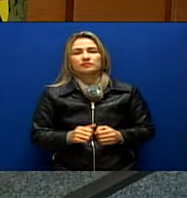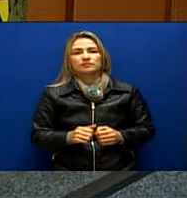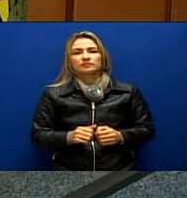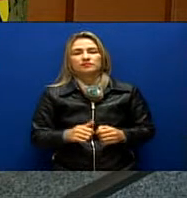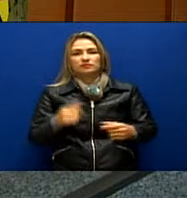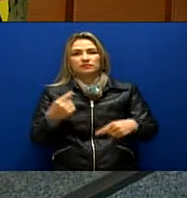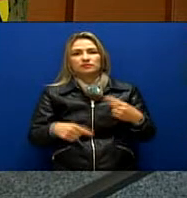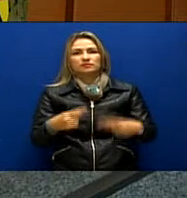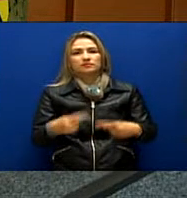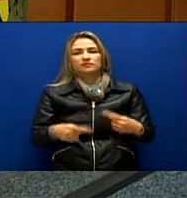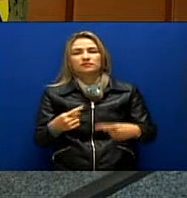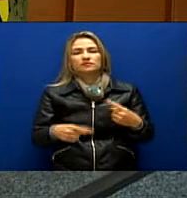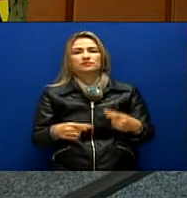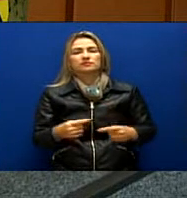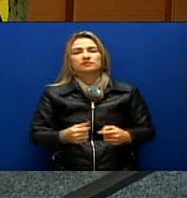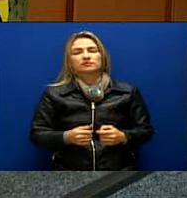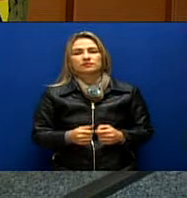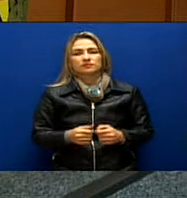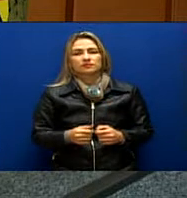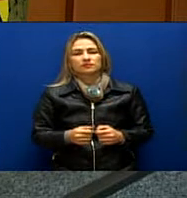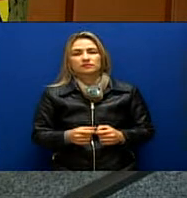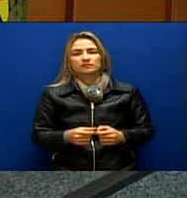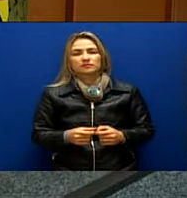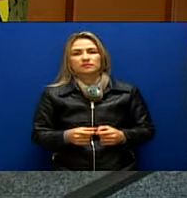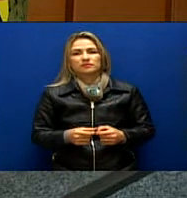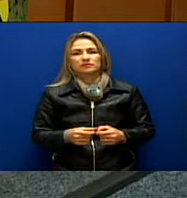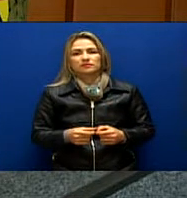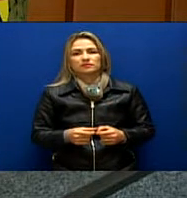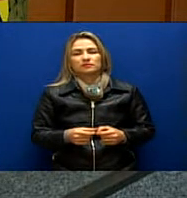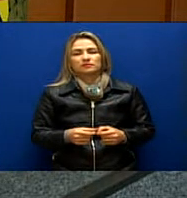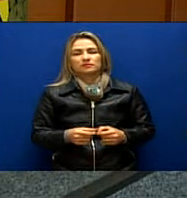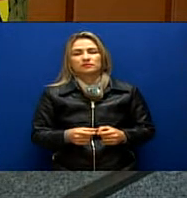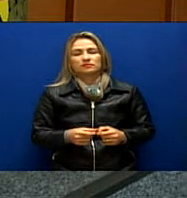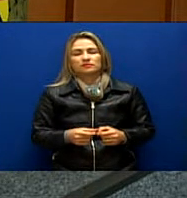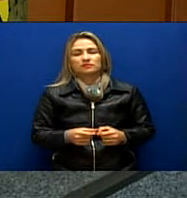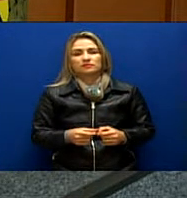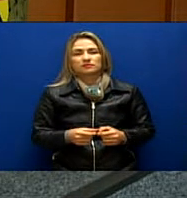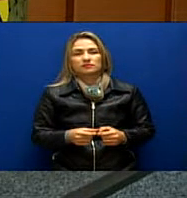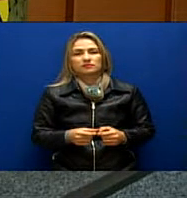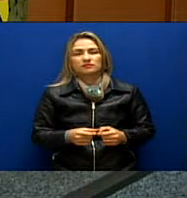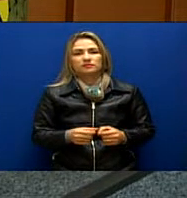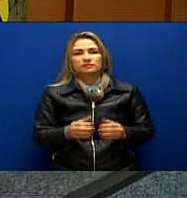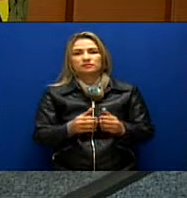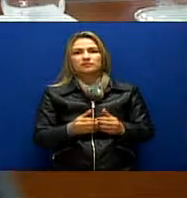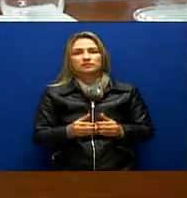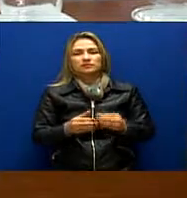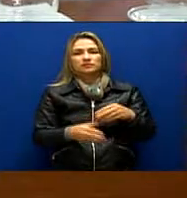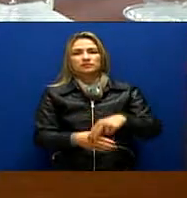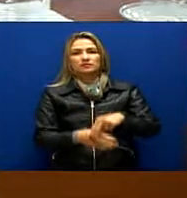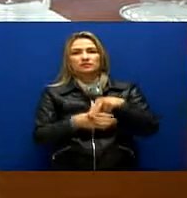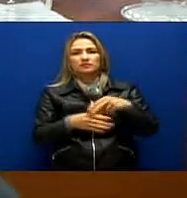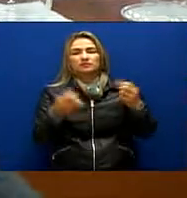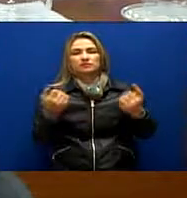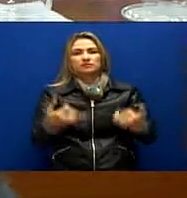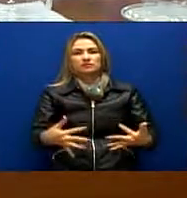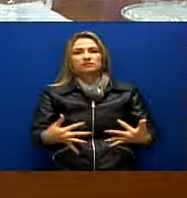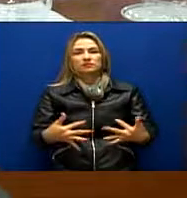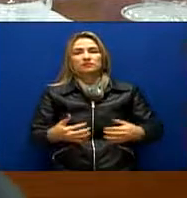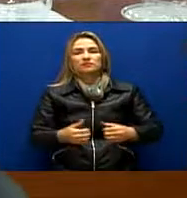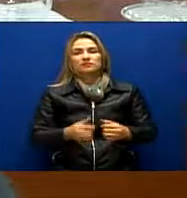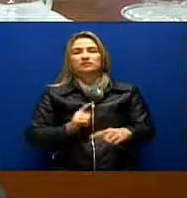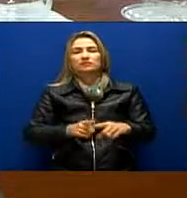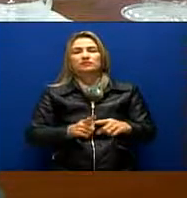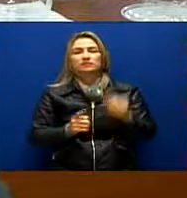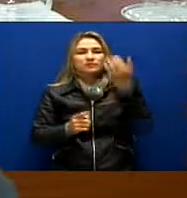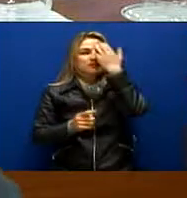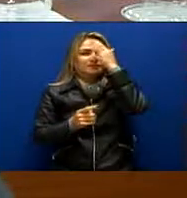Em discussão. Pela ordem, presidente. Não, presidente, eu queria esclarecimento do líder, porque, de fato, eu tive